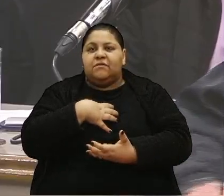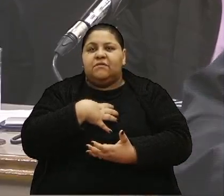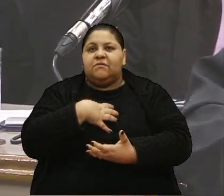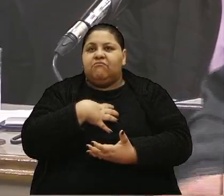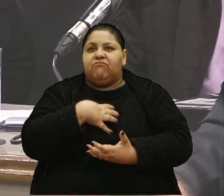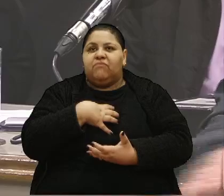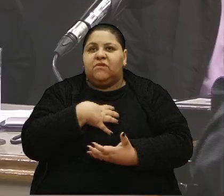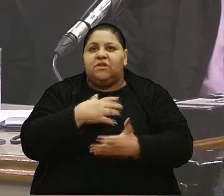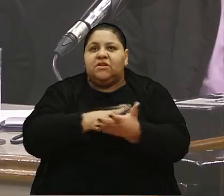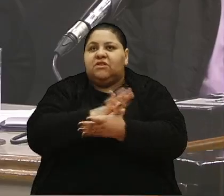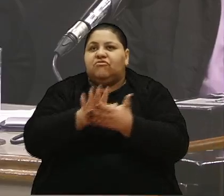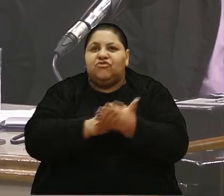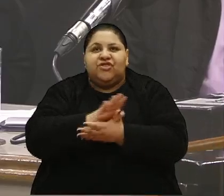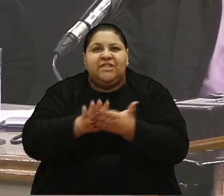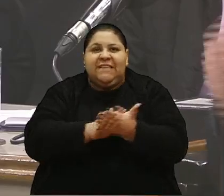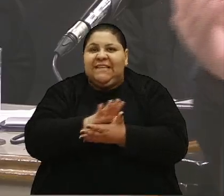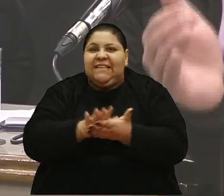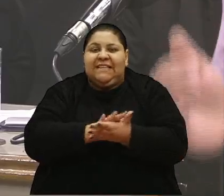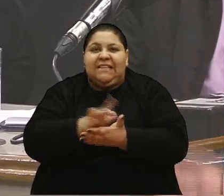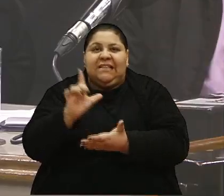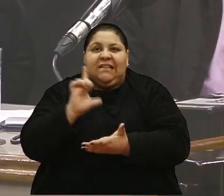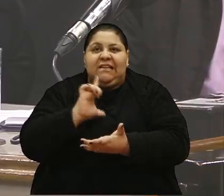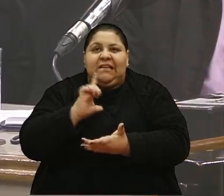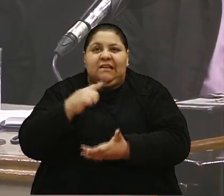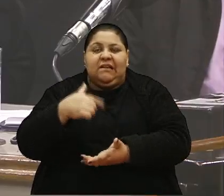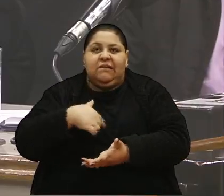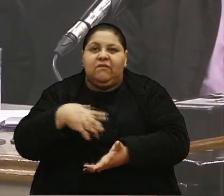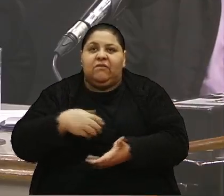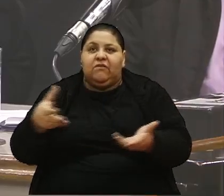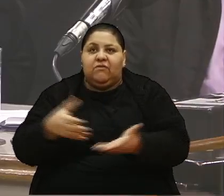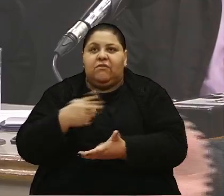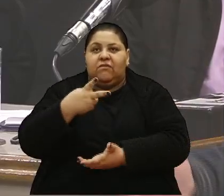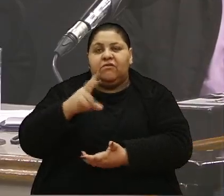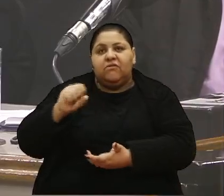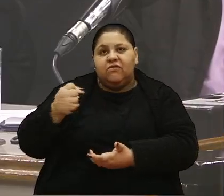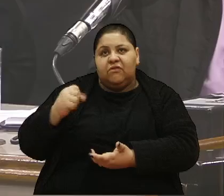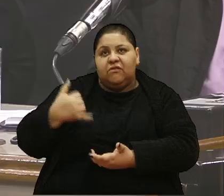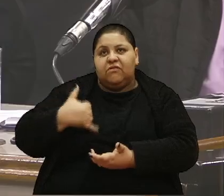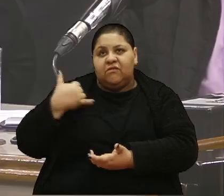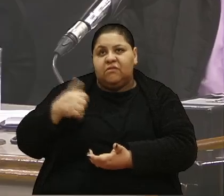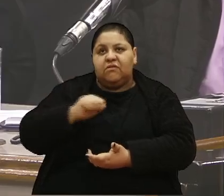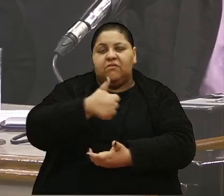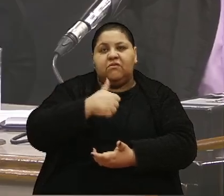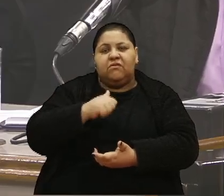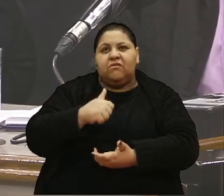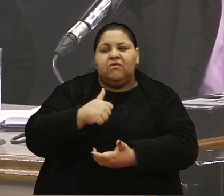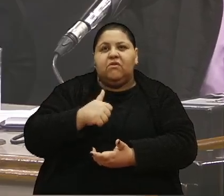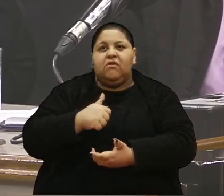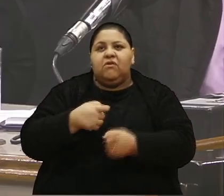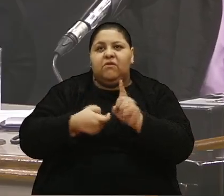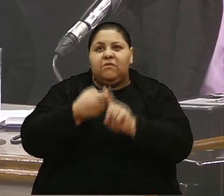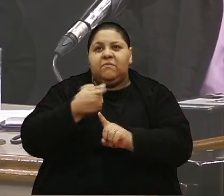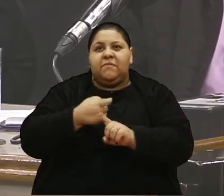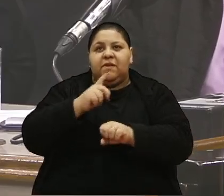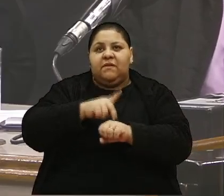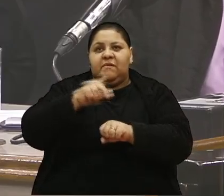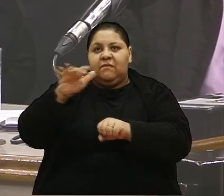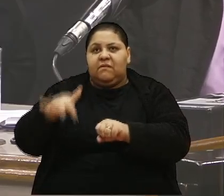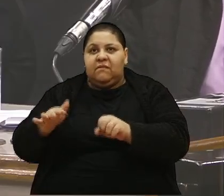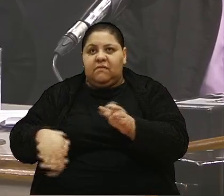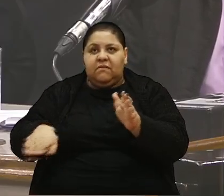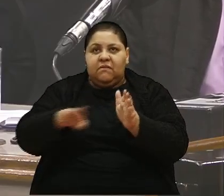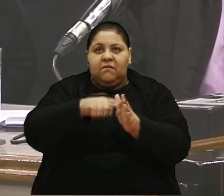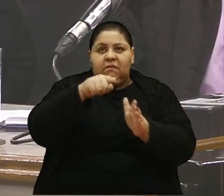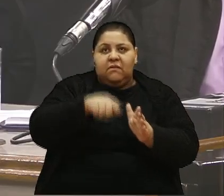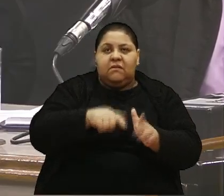copo, colchonete, nada. Deixei meu filho, que hoje está com 28 anos, com 11 meses lá em Passo Fundo, e vim em busca de uma oportunidade